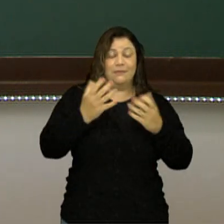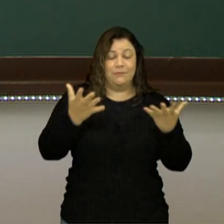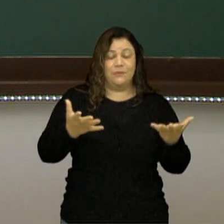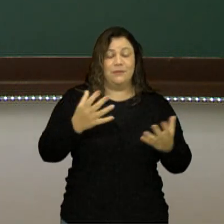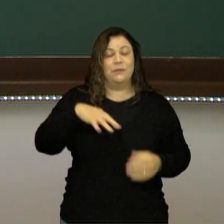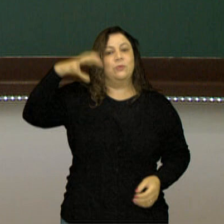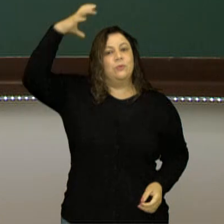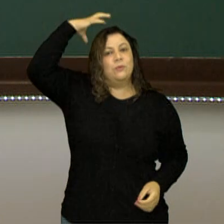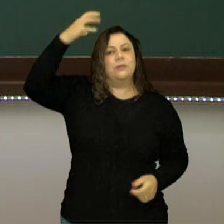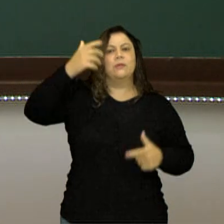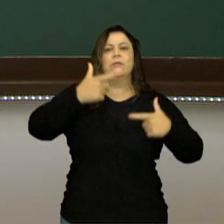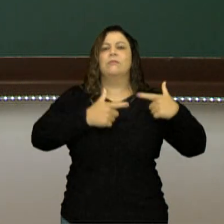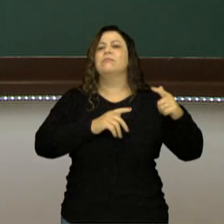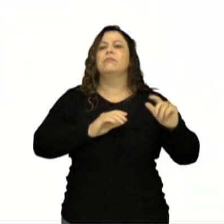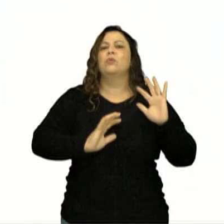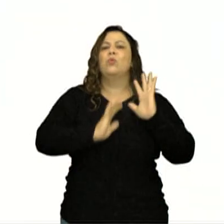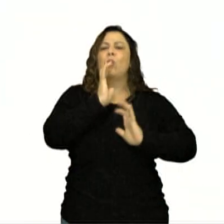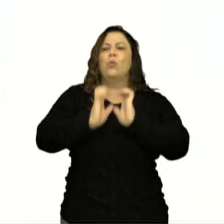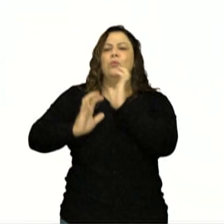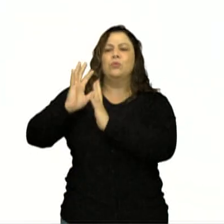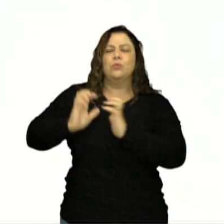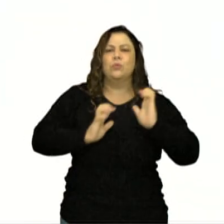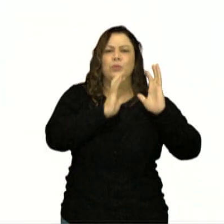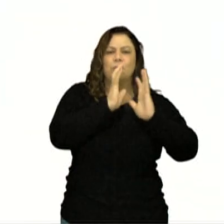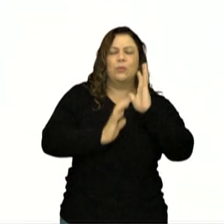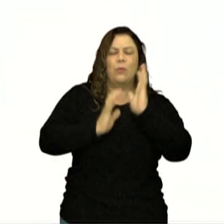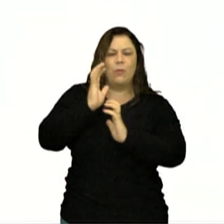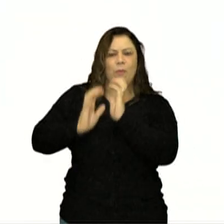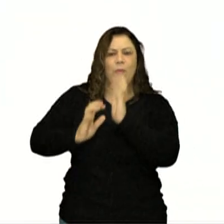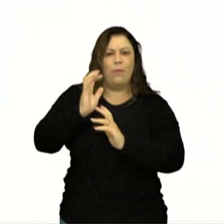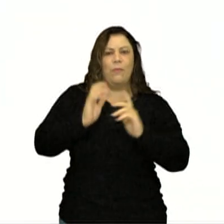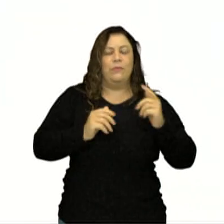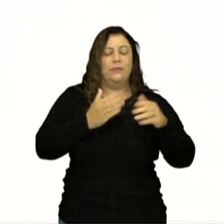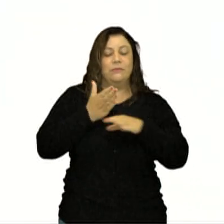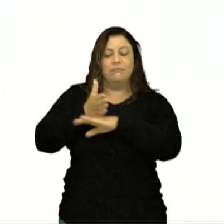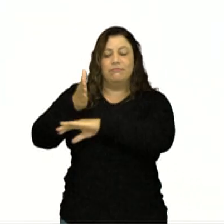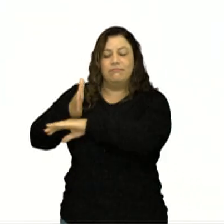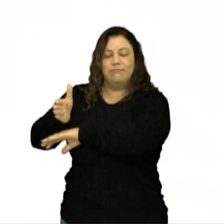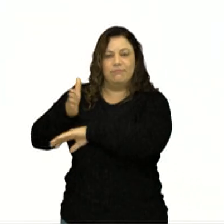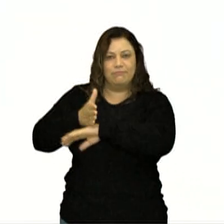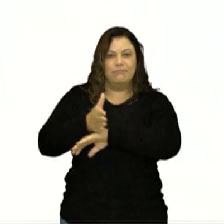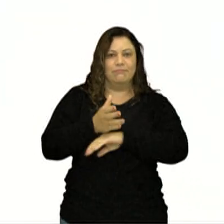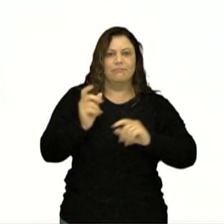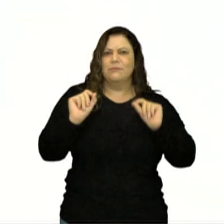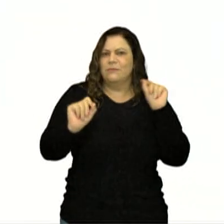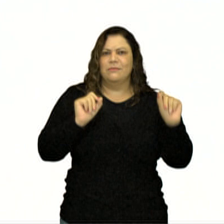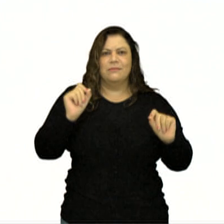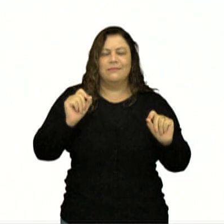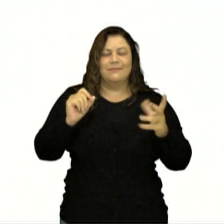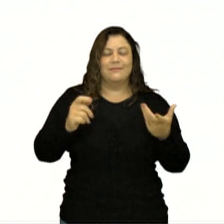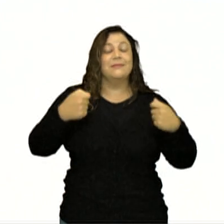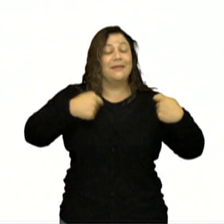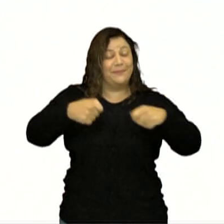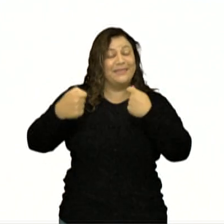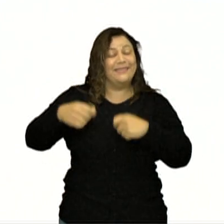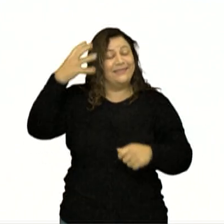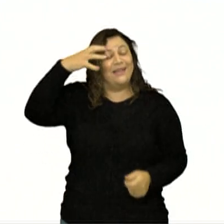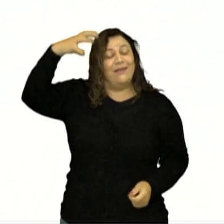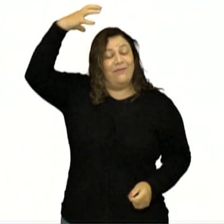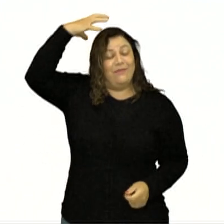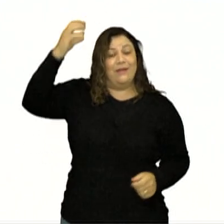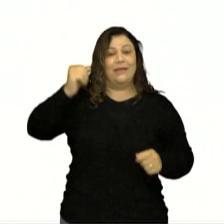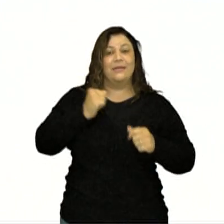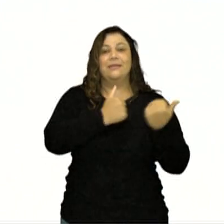os conflitos religiosos interferiram no poder dinástico da França. Né? Então o rei precisava desse apoio para organizar